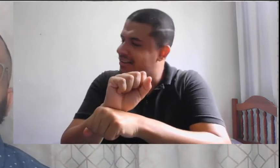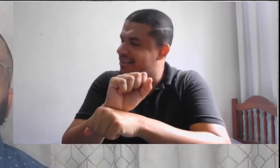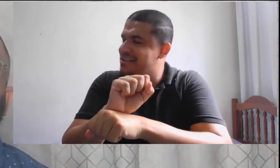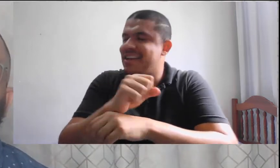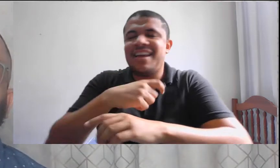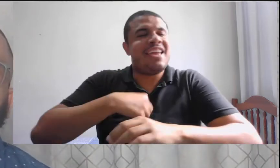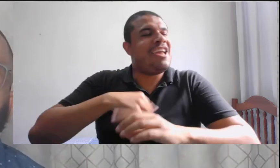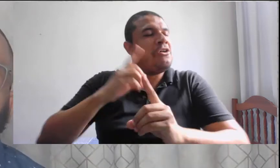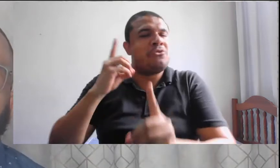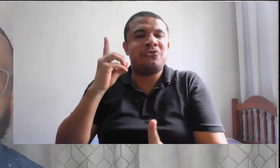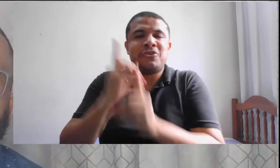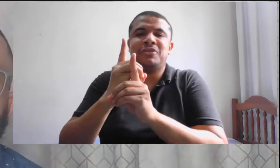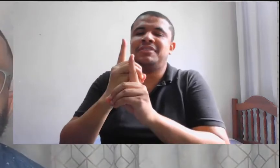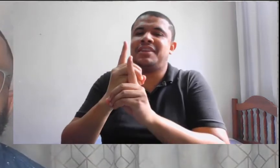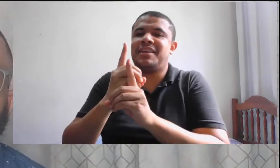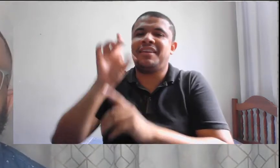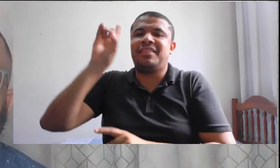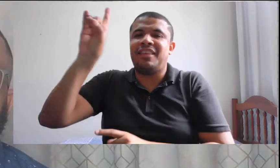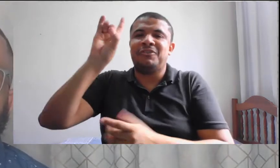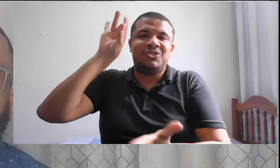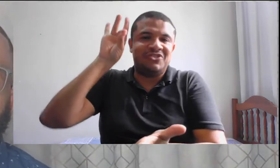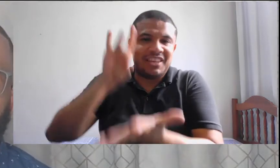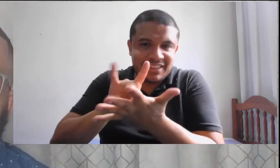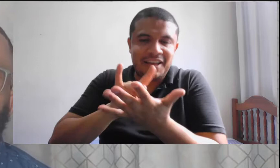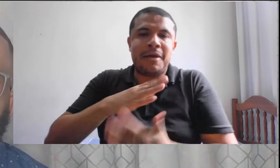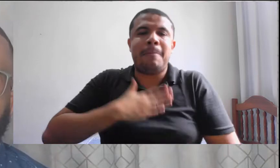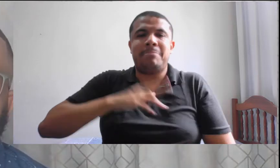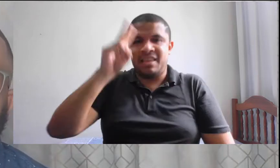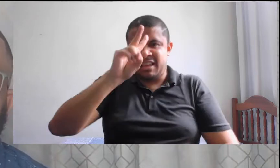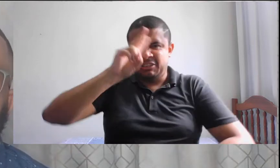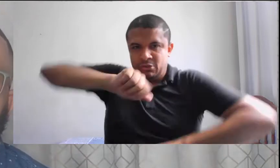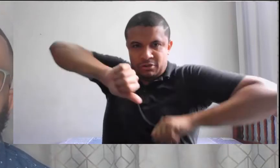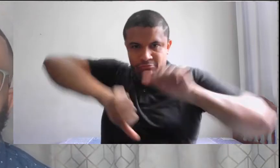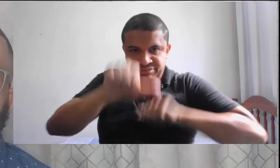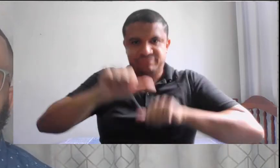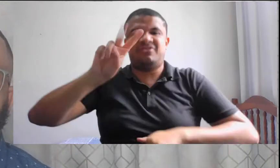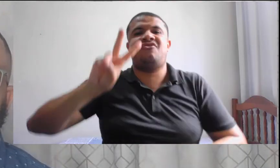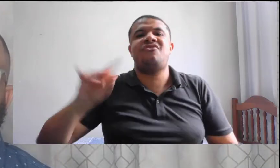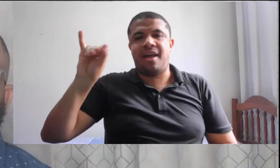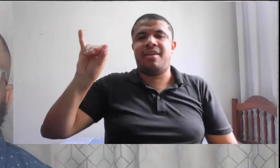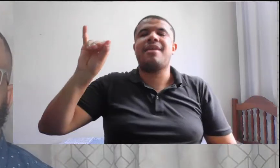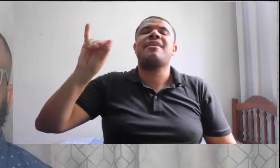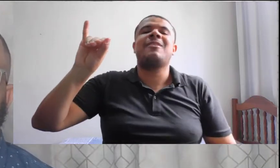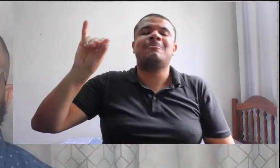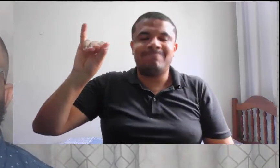Eu tive um encontro real com Deus e a minha história vai ser transformada.